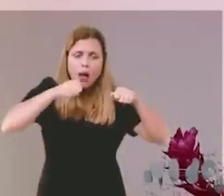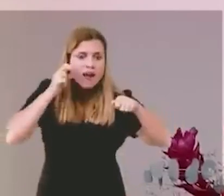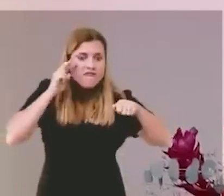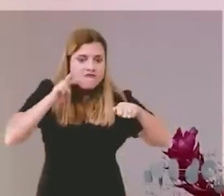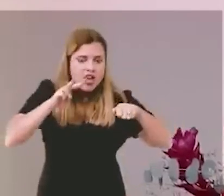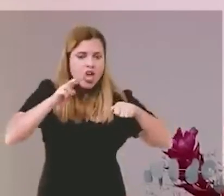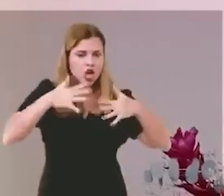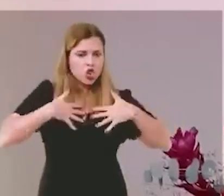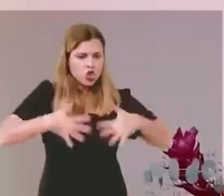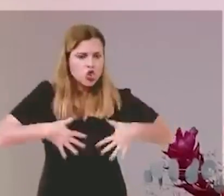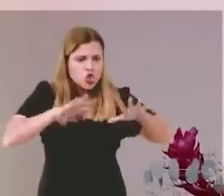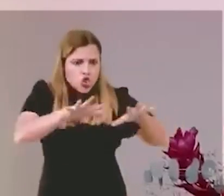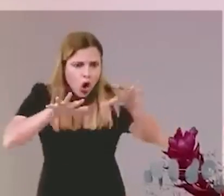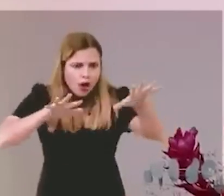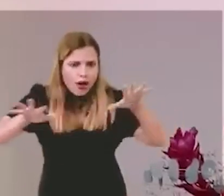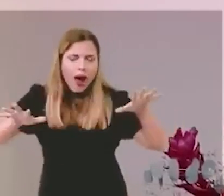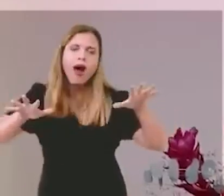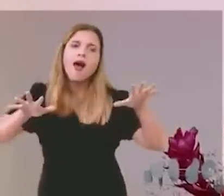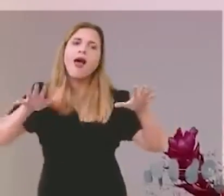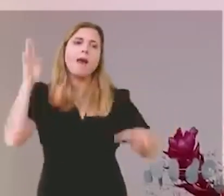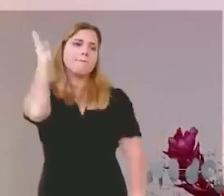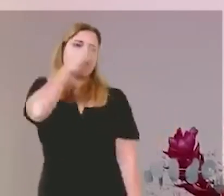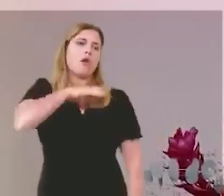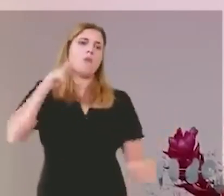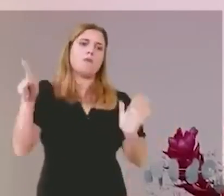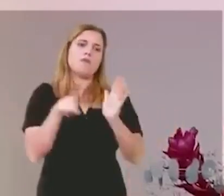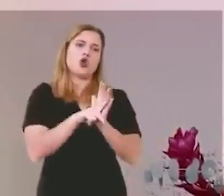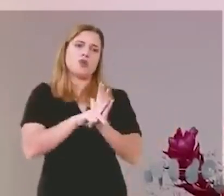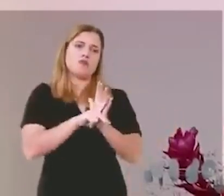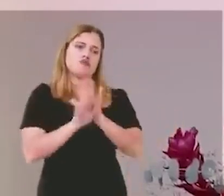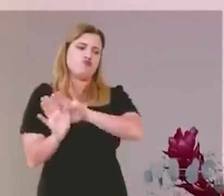imaterial e invisível, para eles era essencialmente bom.